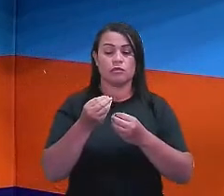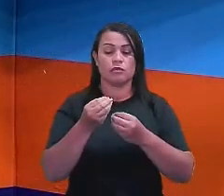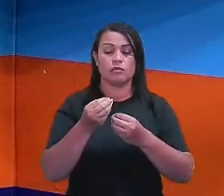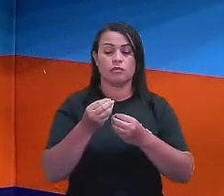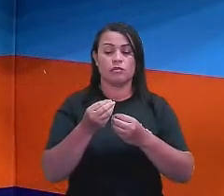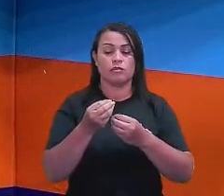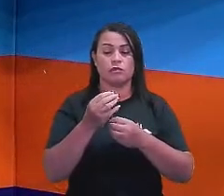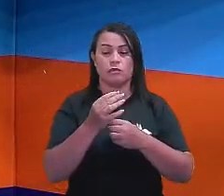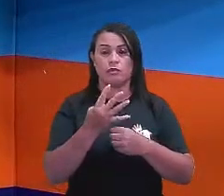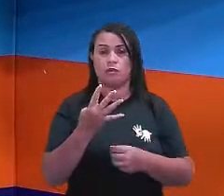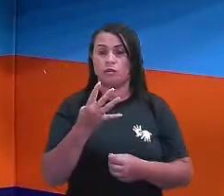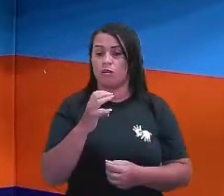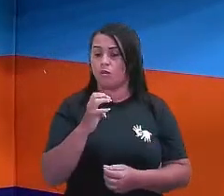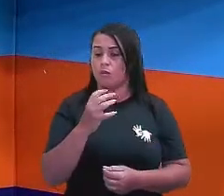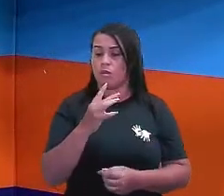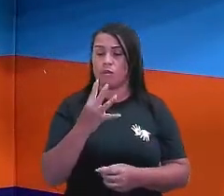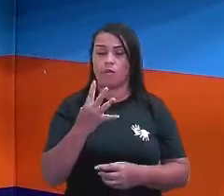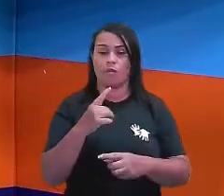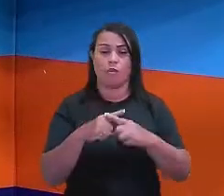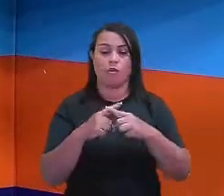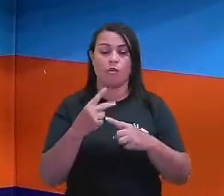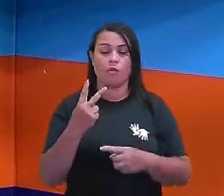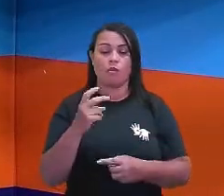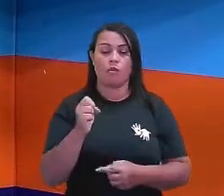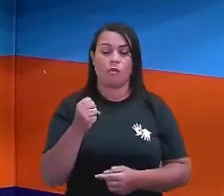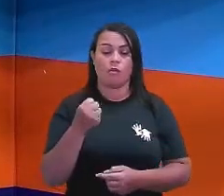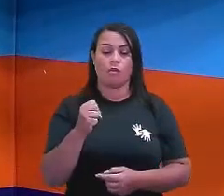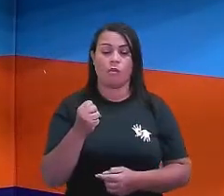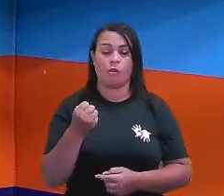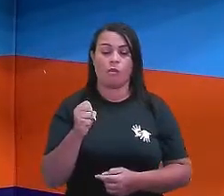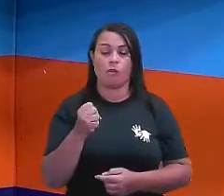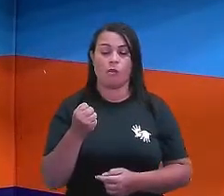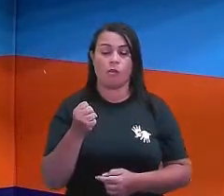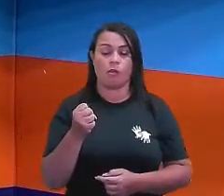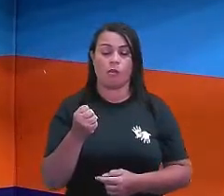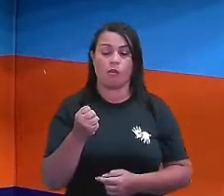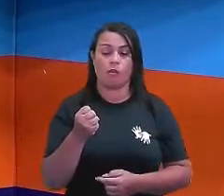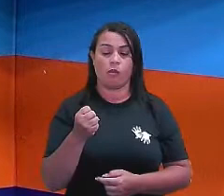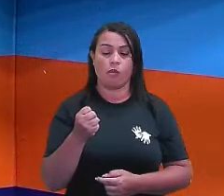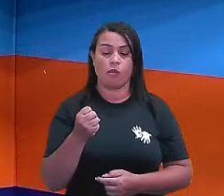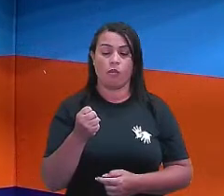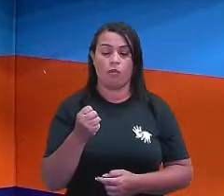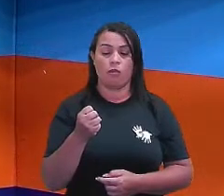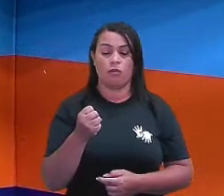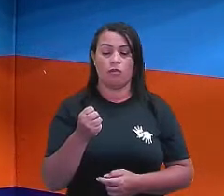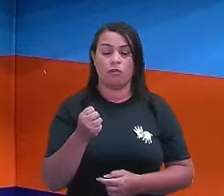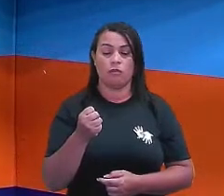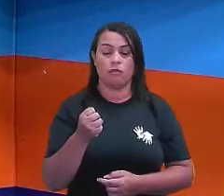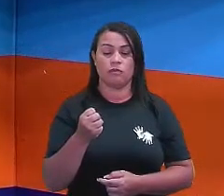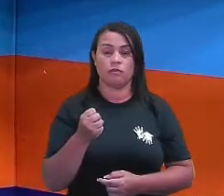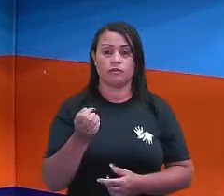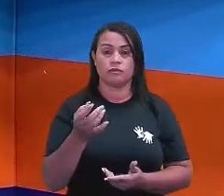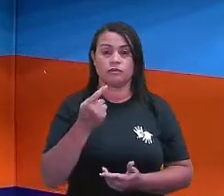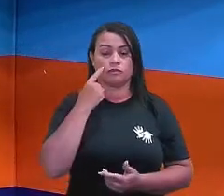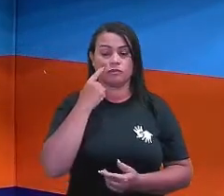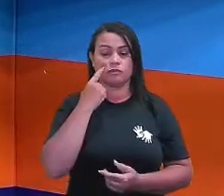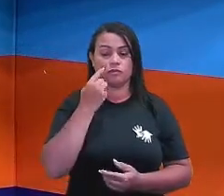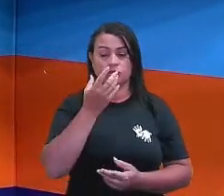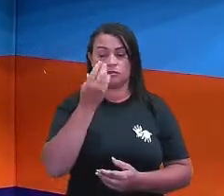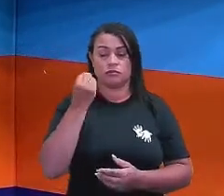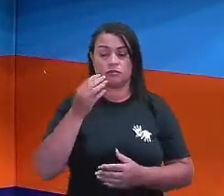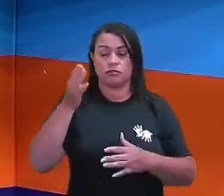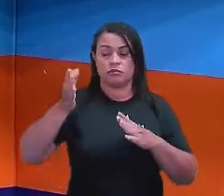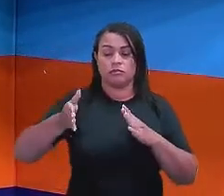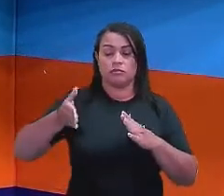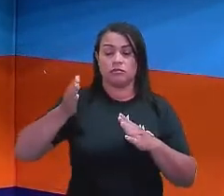ficasse 8. Dupliquei. 4 vezes 2, 8. Certo? Quando eu dupliquei, esquece esse lado aqui de 4 centímetros,